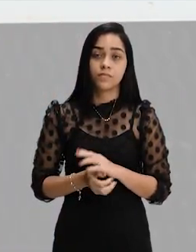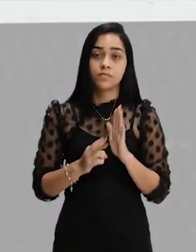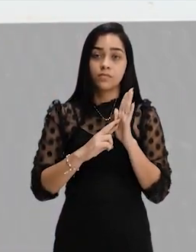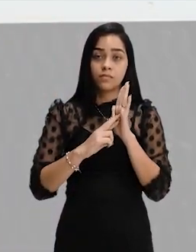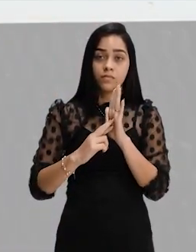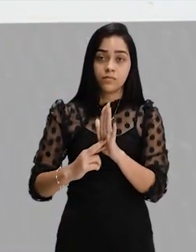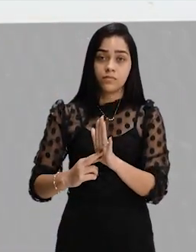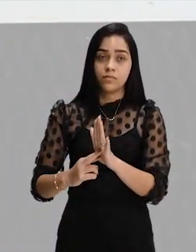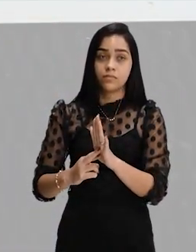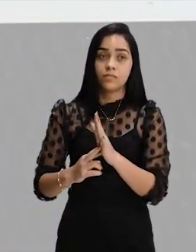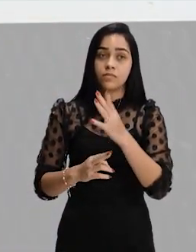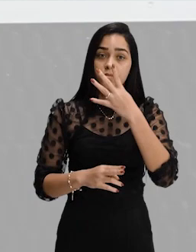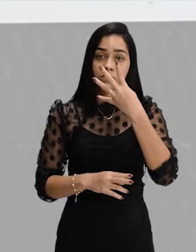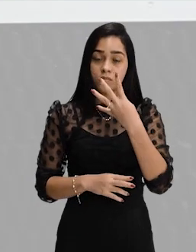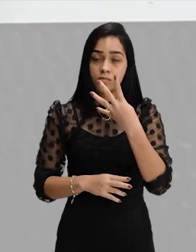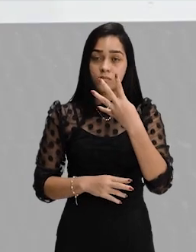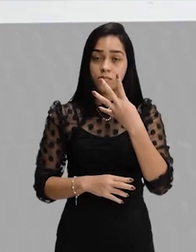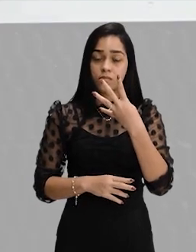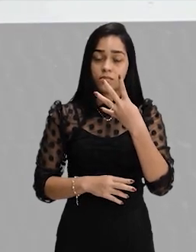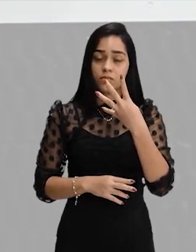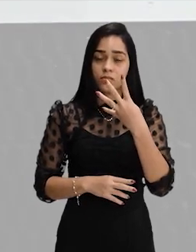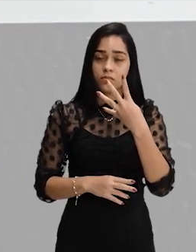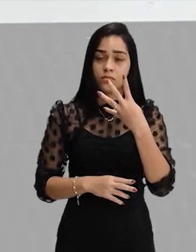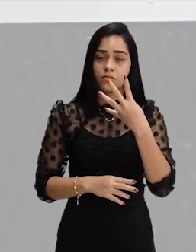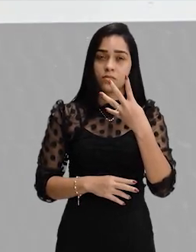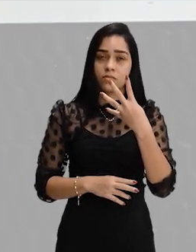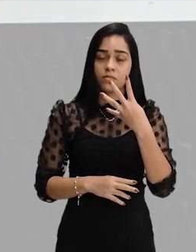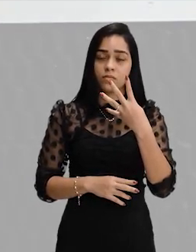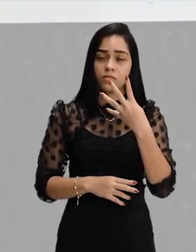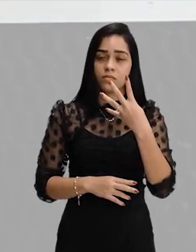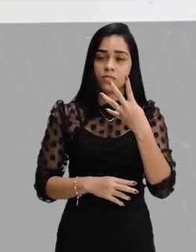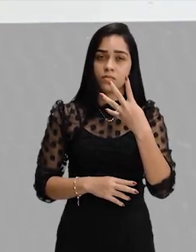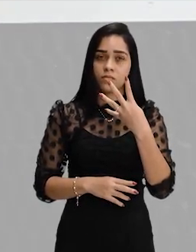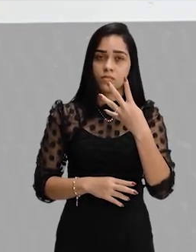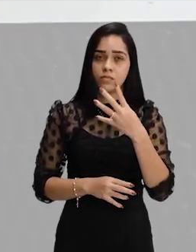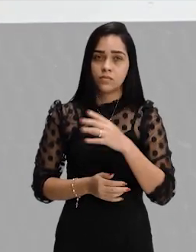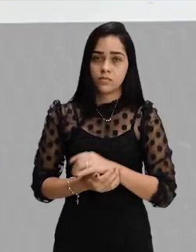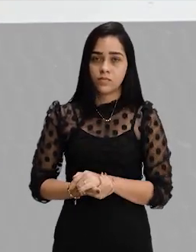representar a solução. 4 terços. Vou colocar o 4 terços bem aqui.